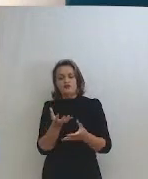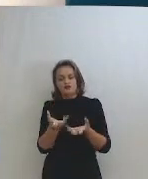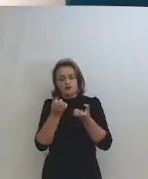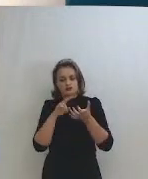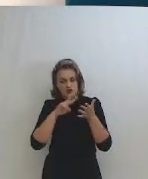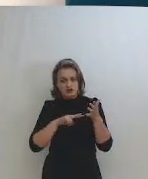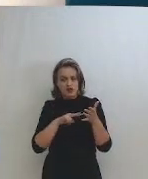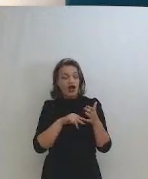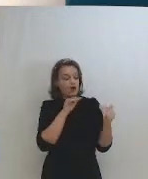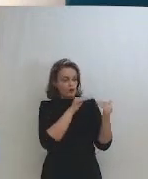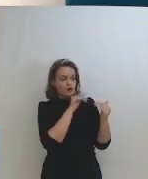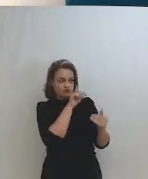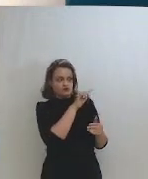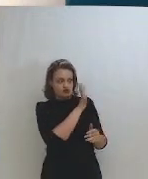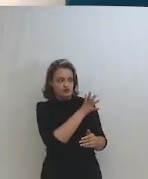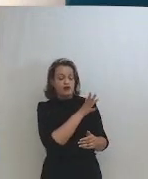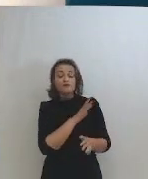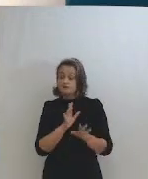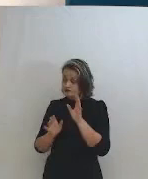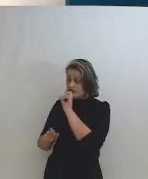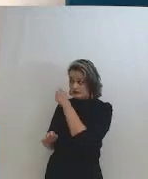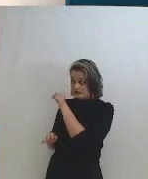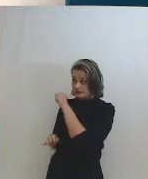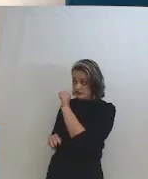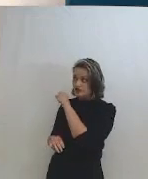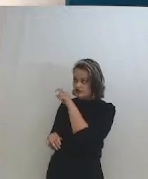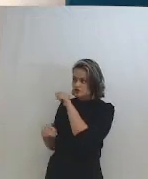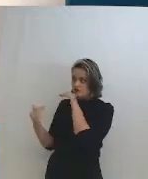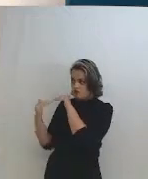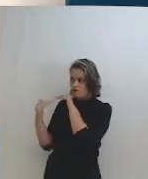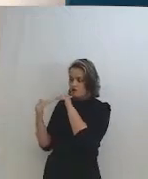Excelência. Vossa Excelência está acompanhando, eu vi também